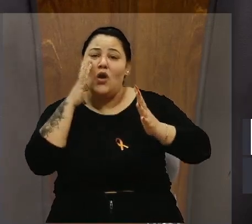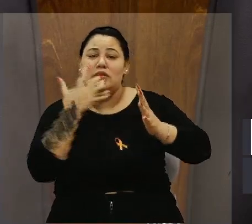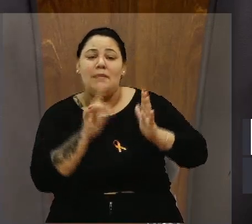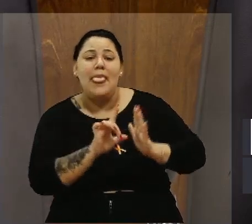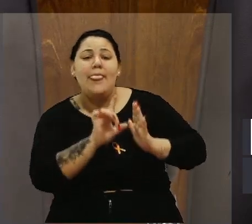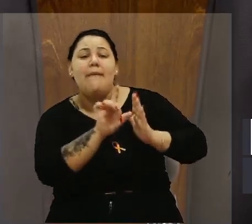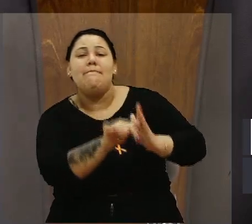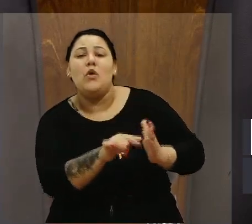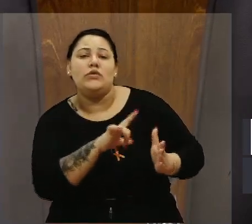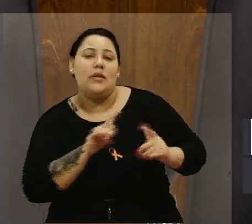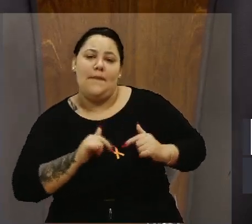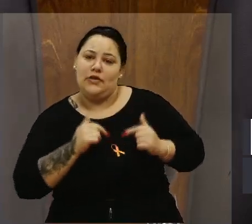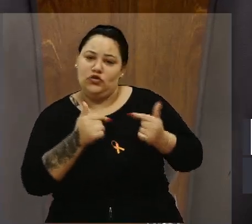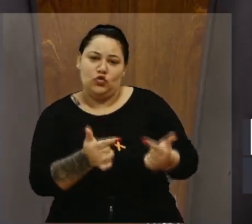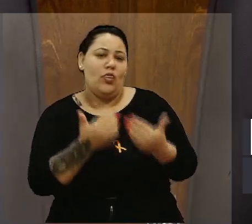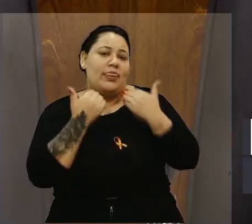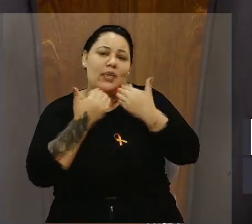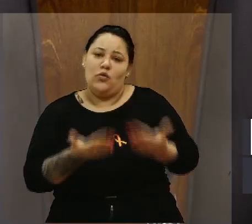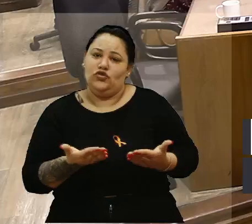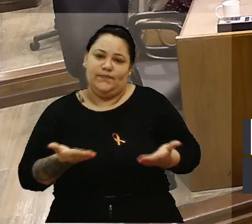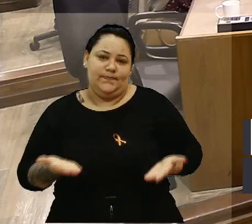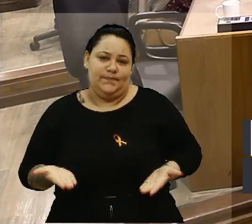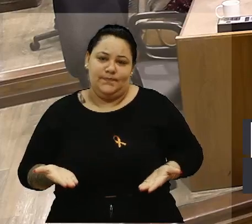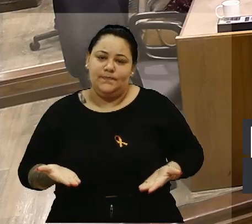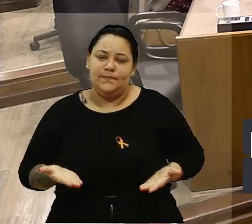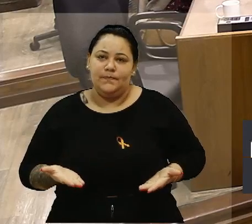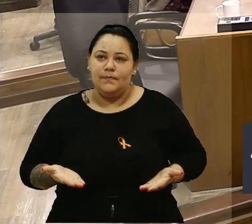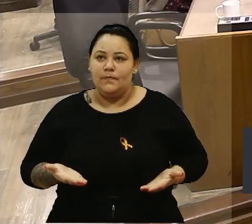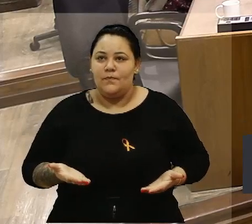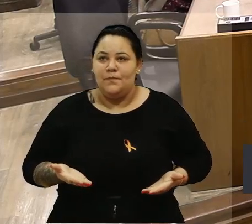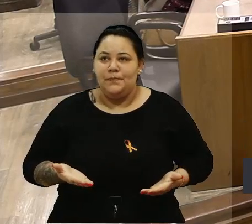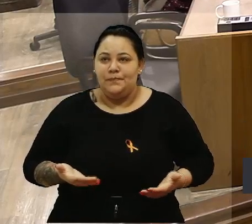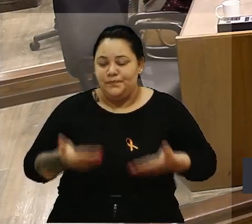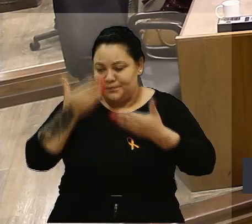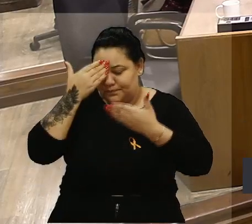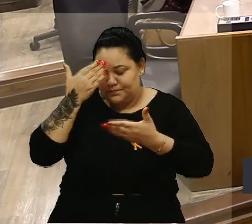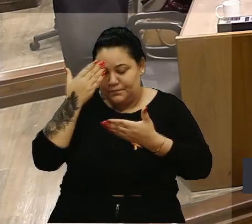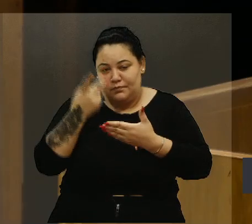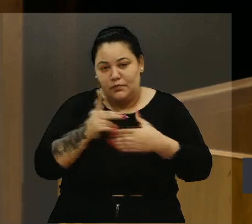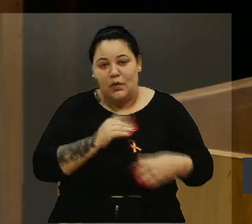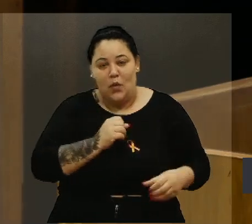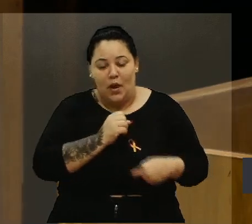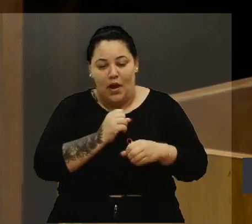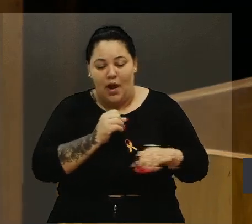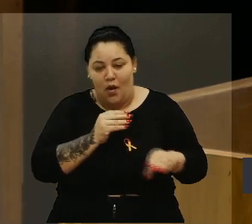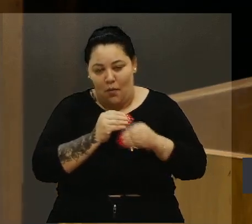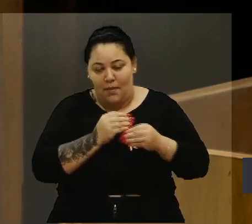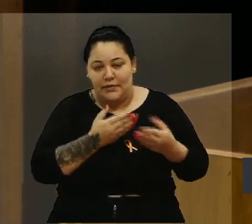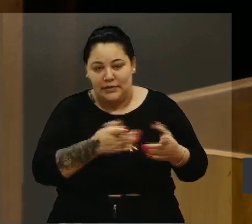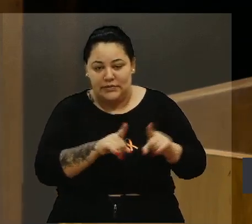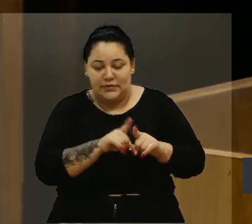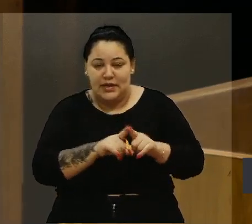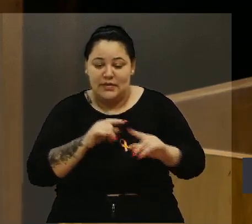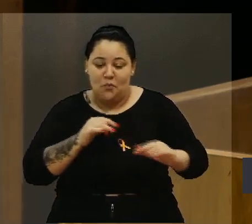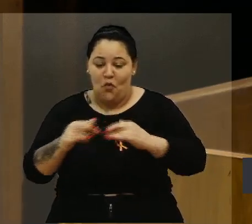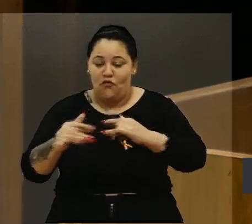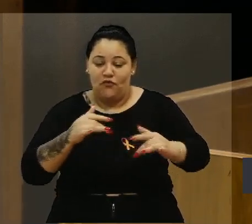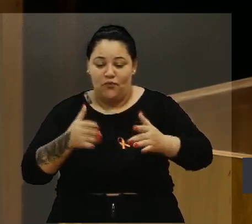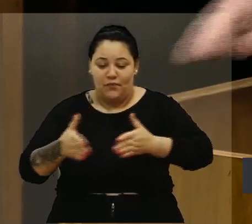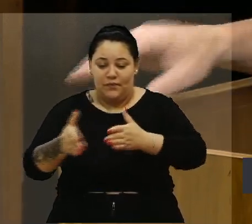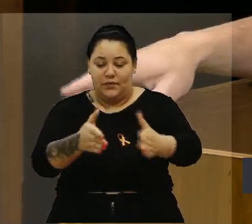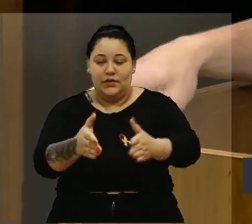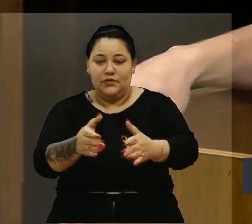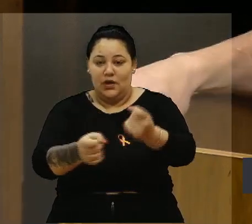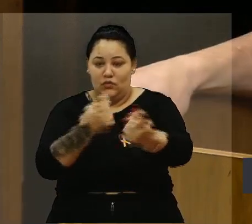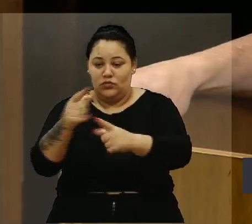atitude. Muito obrigada. Isso aí, obrigado pela contribuição. Então, essa parte da mobilidade, principalmente esses pontos mencionados, e